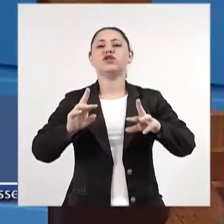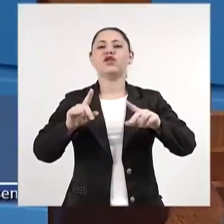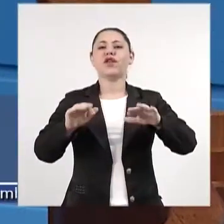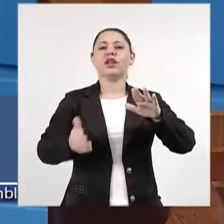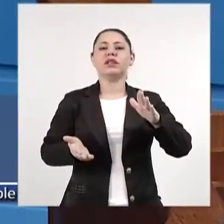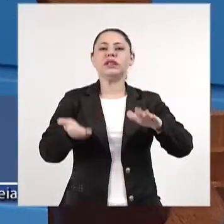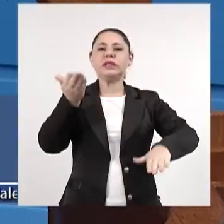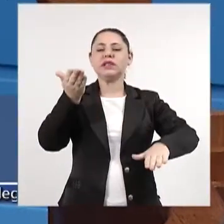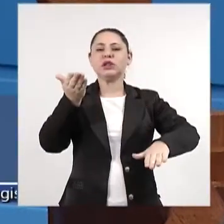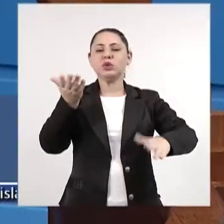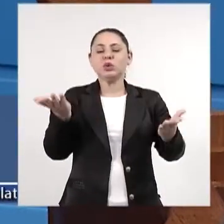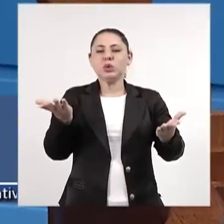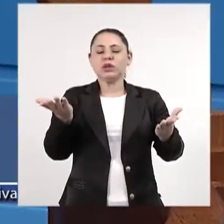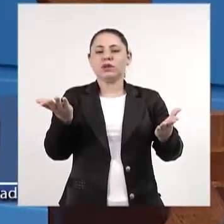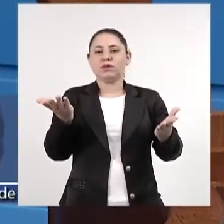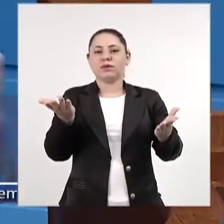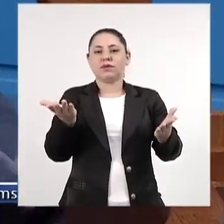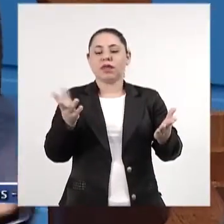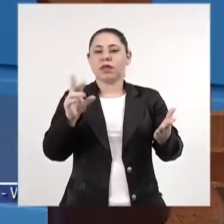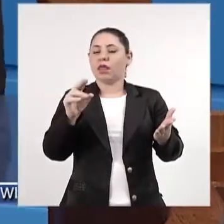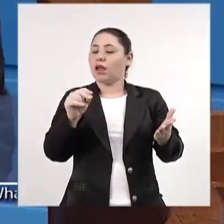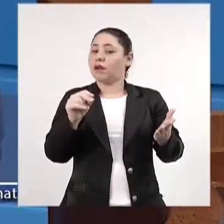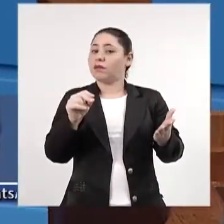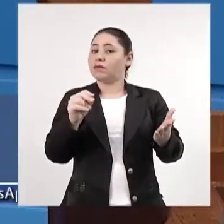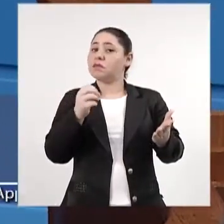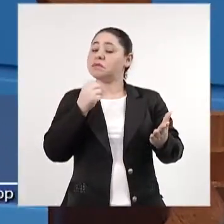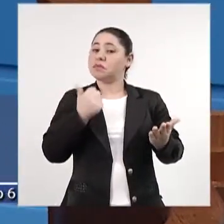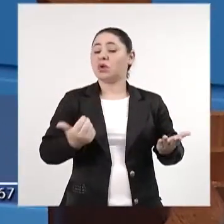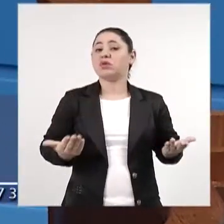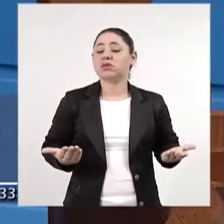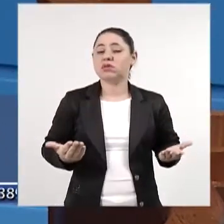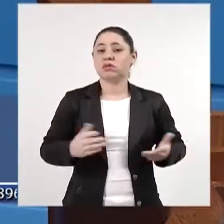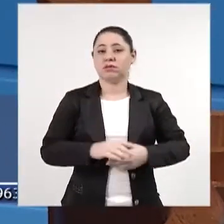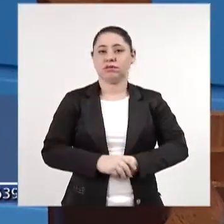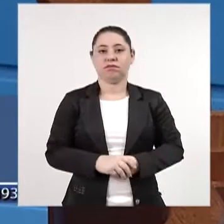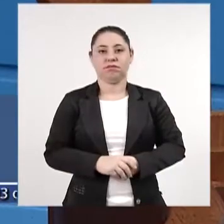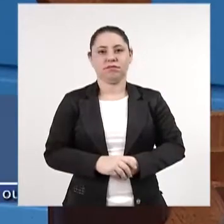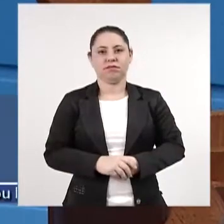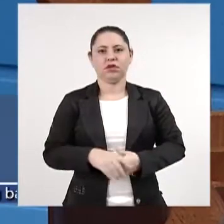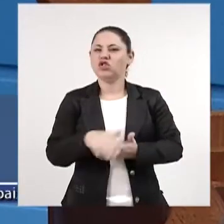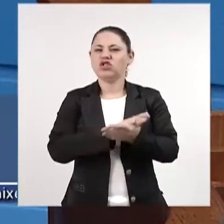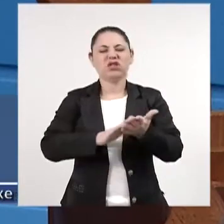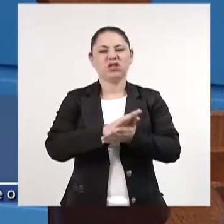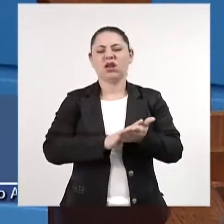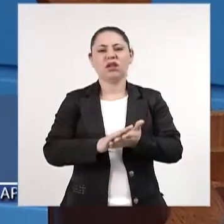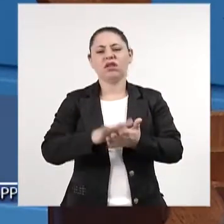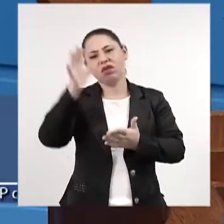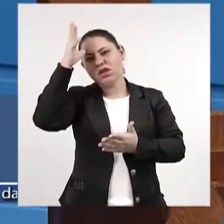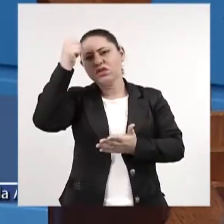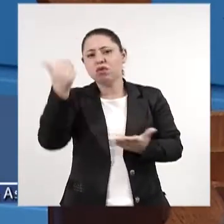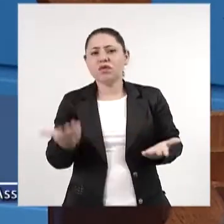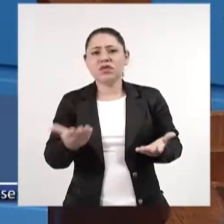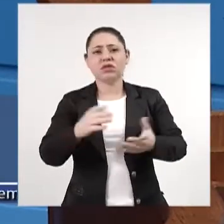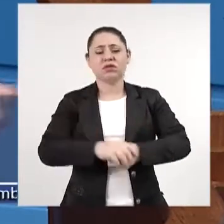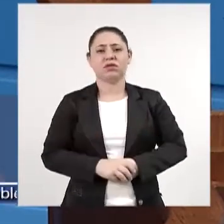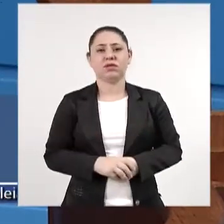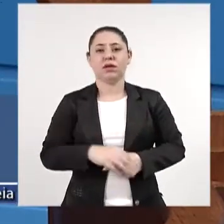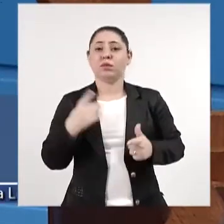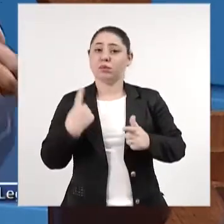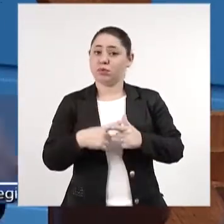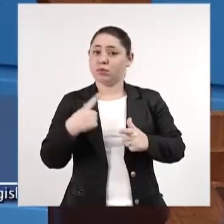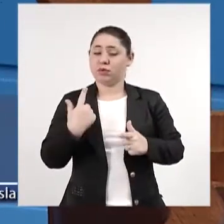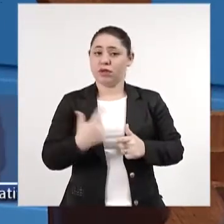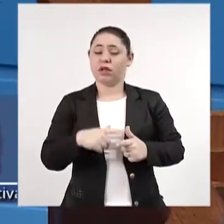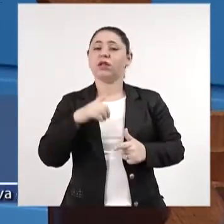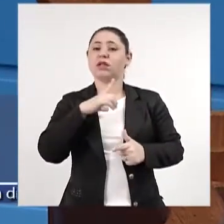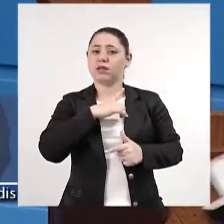diferença não for compensatória, de nada vai adiantar. Até porque